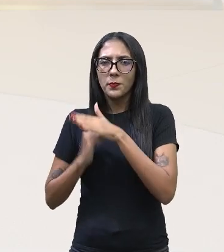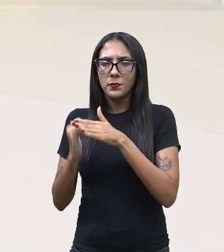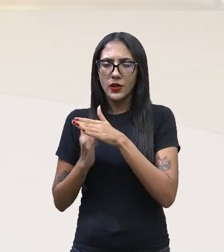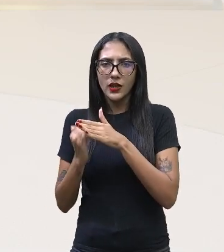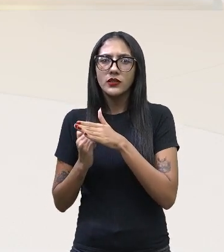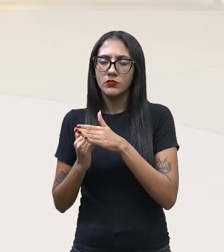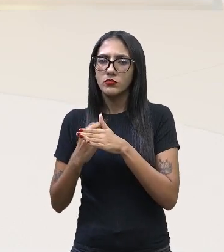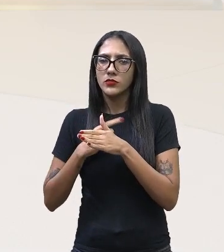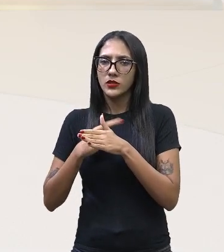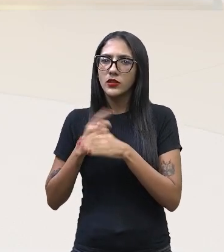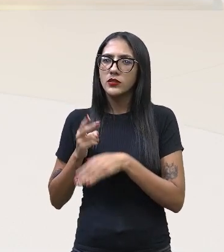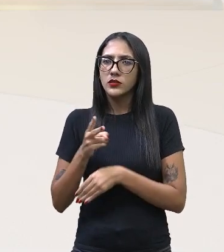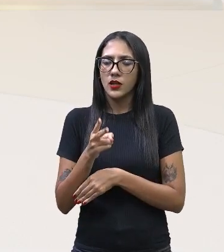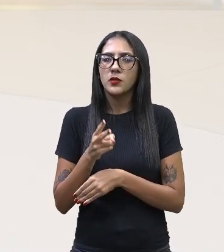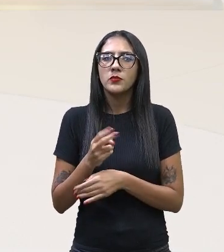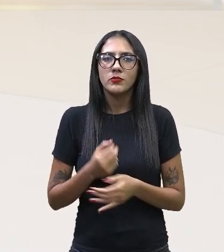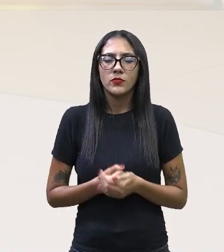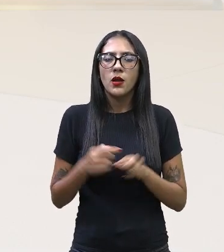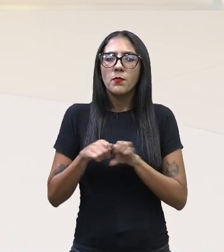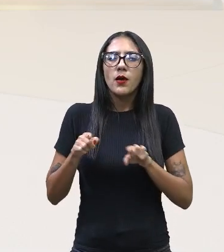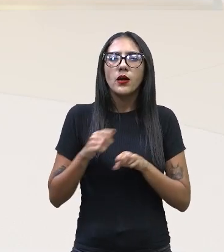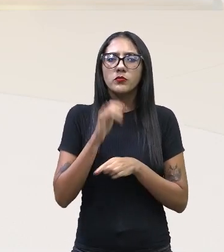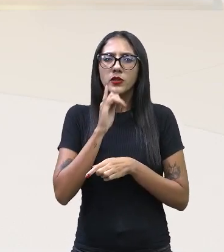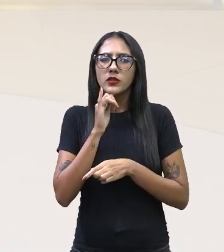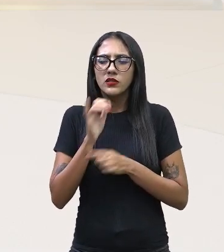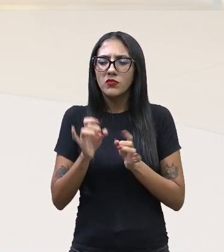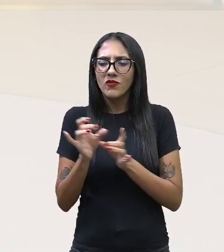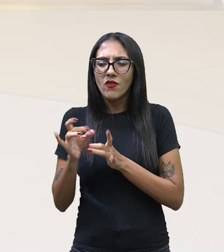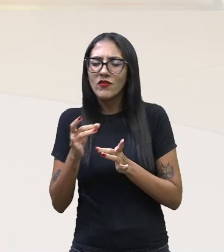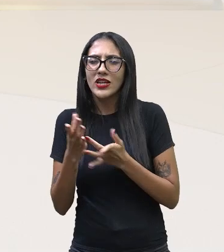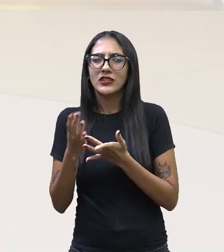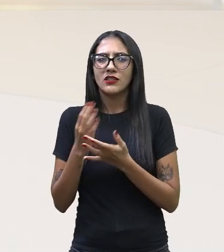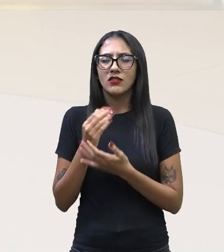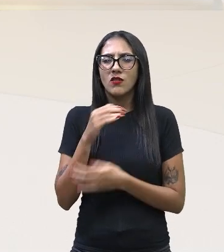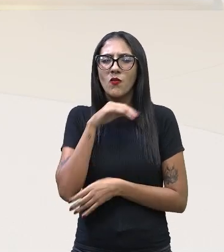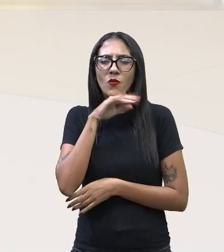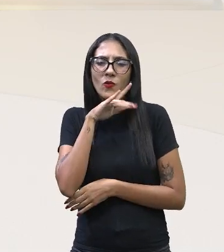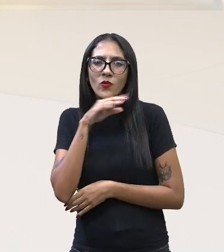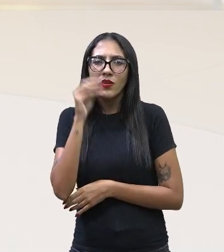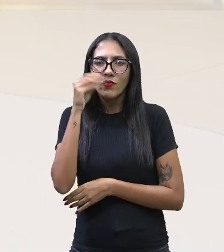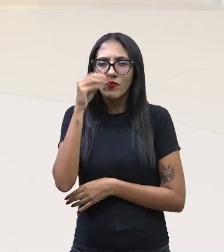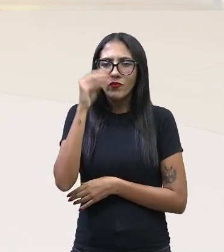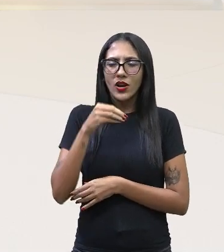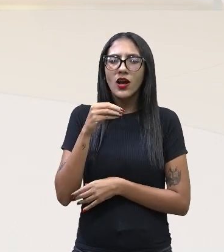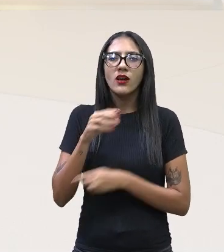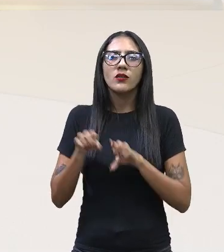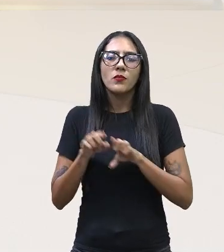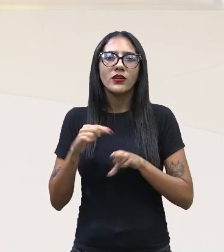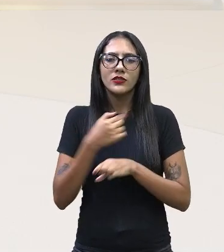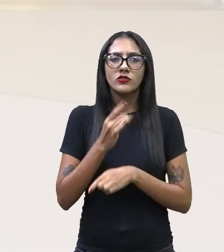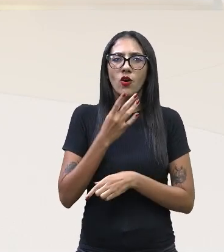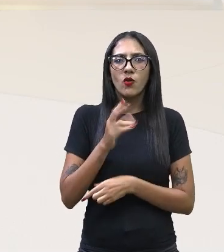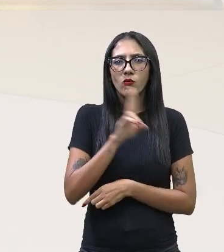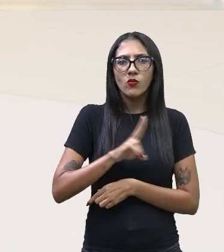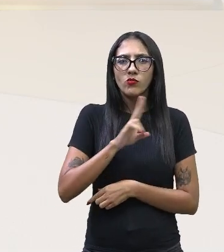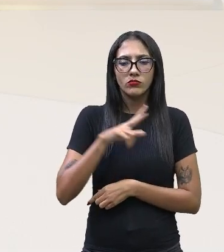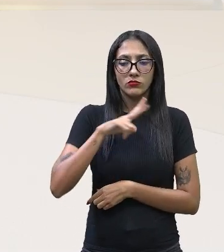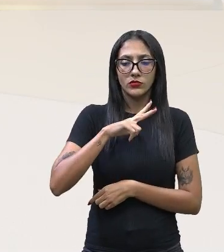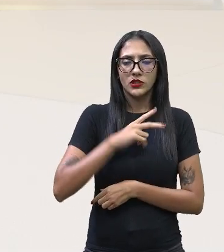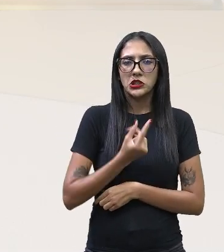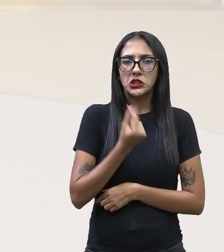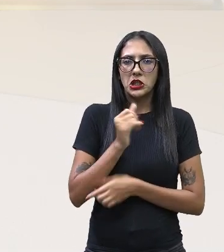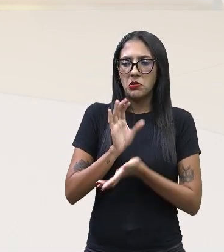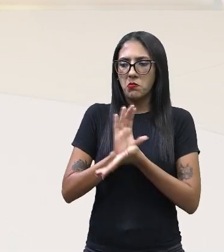consiga ali ter um retorno positivo e você acaba tirando ali do seu próprio dinheiro. Só investindo, né, exatamente. Então isso também